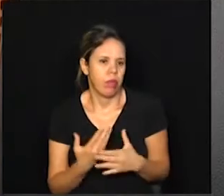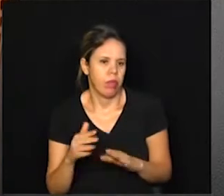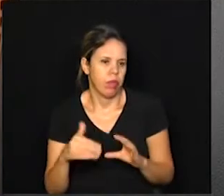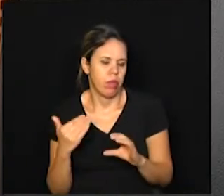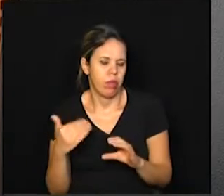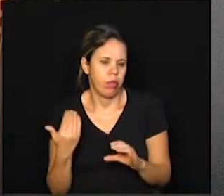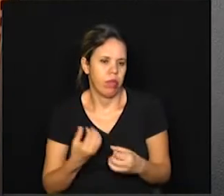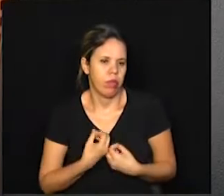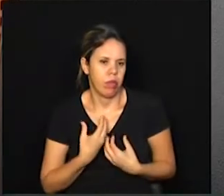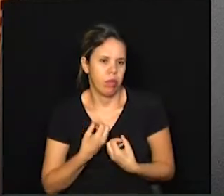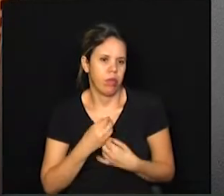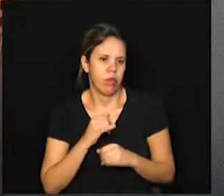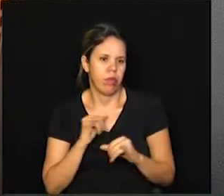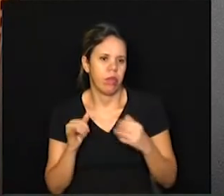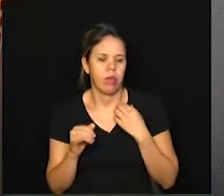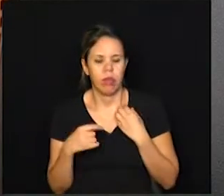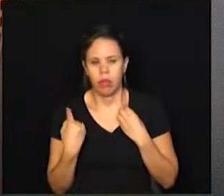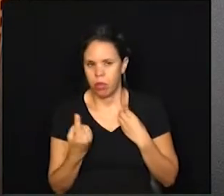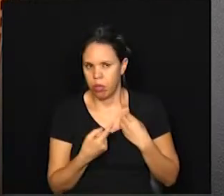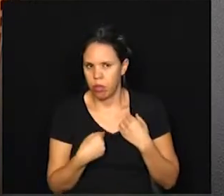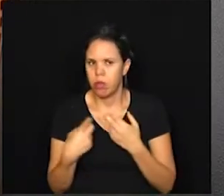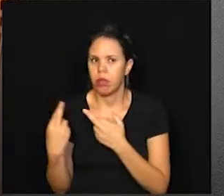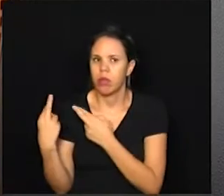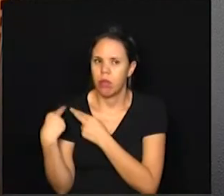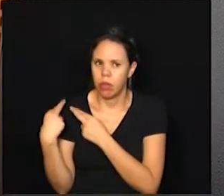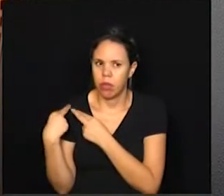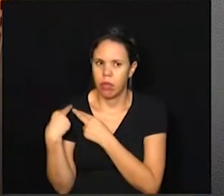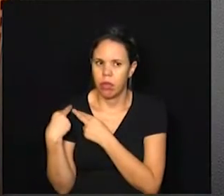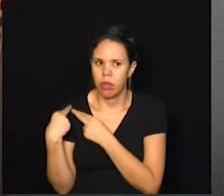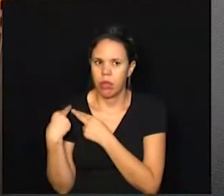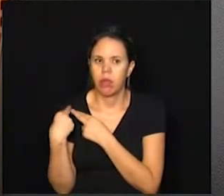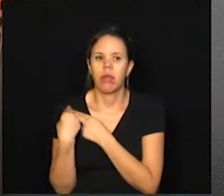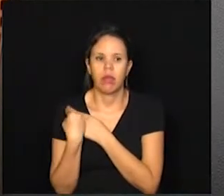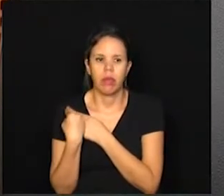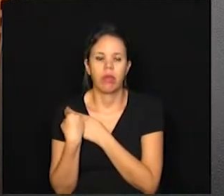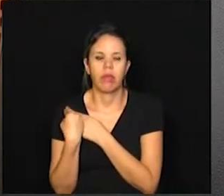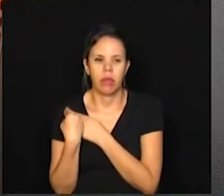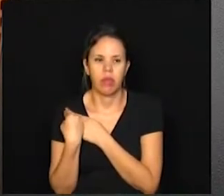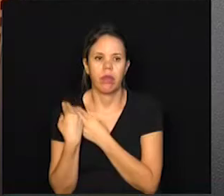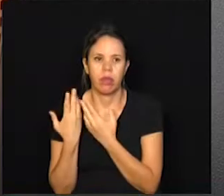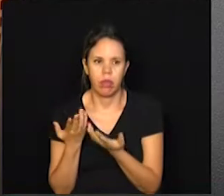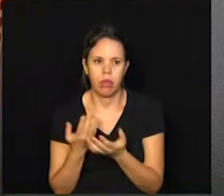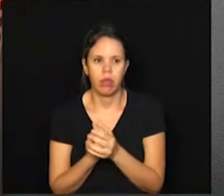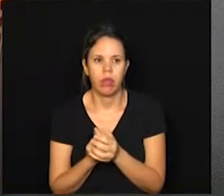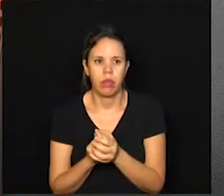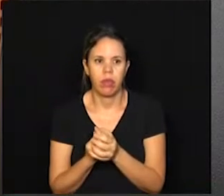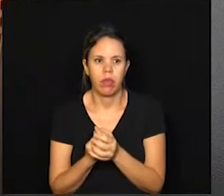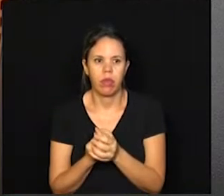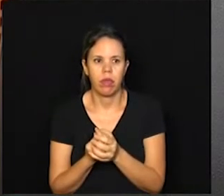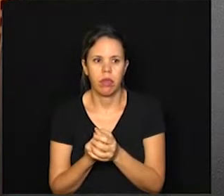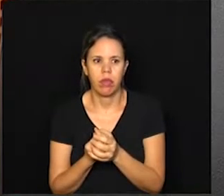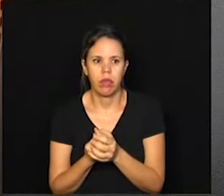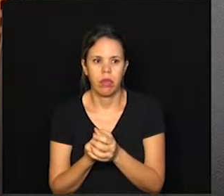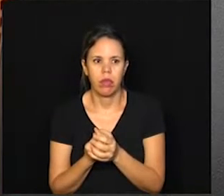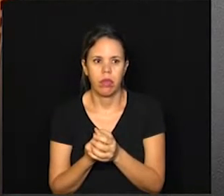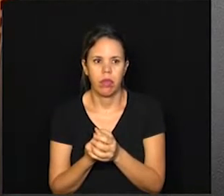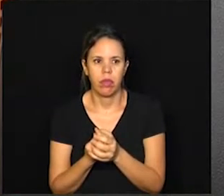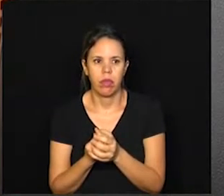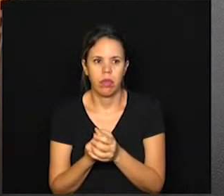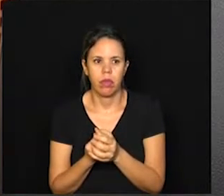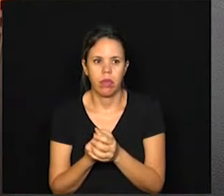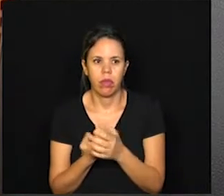informações. Mas nós temos que ser responsáveis, minimamente responsáveis, né?